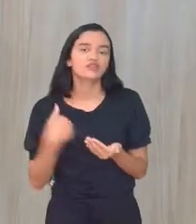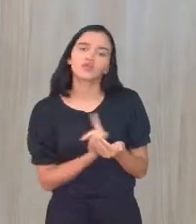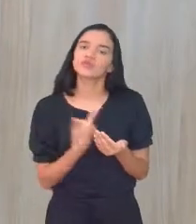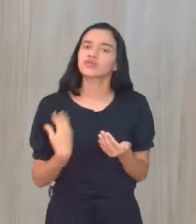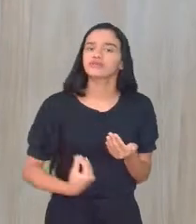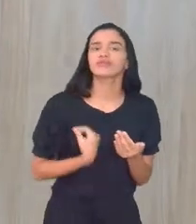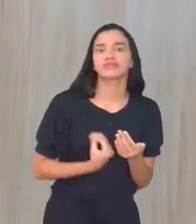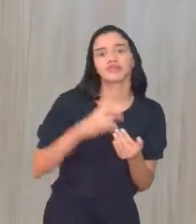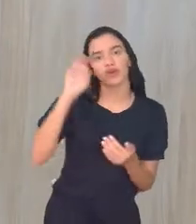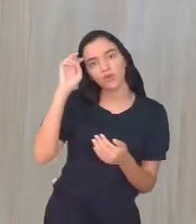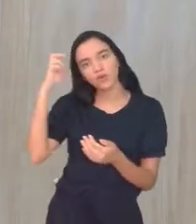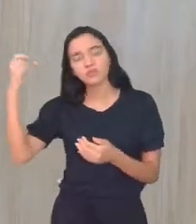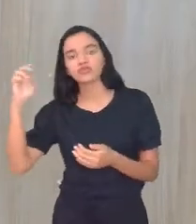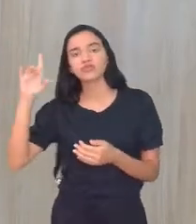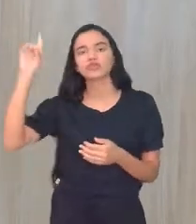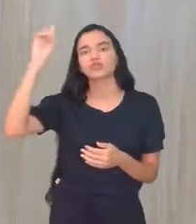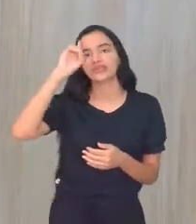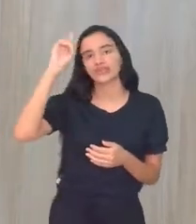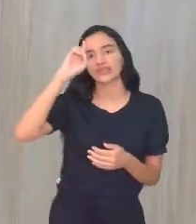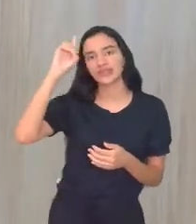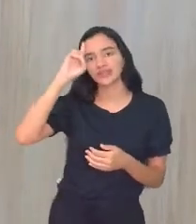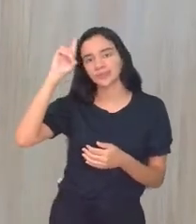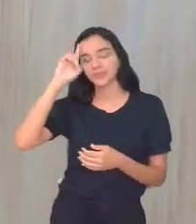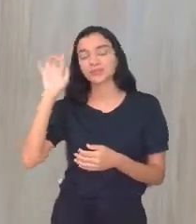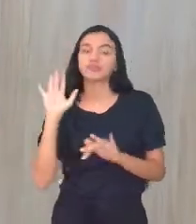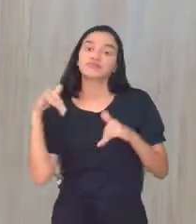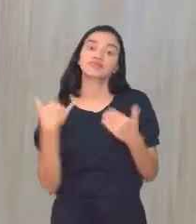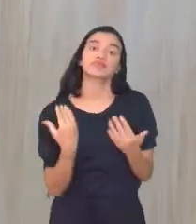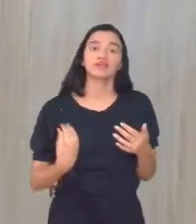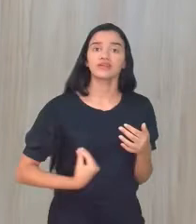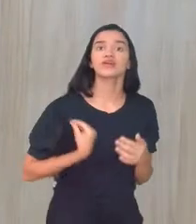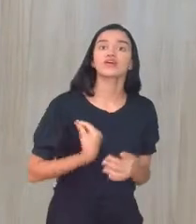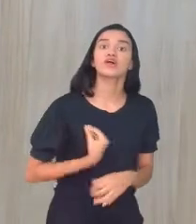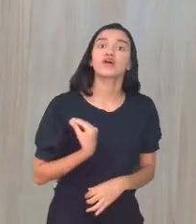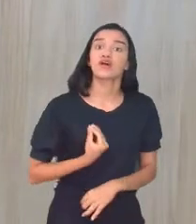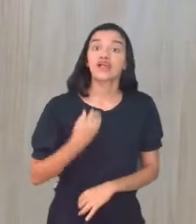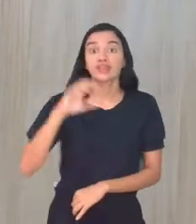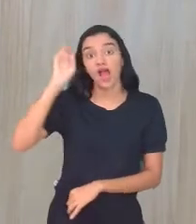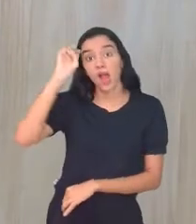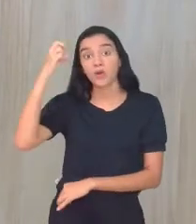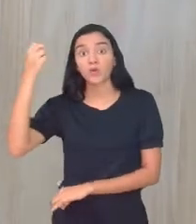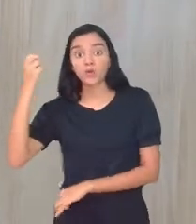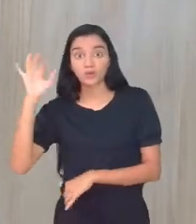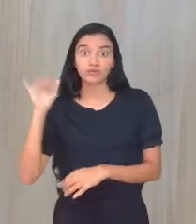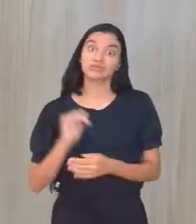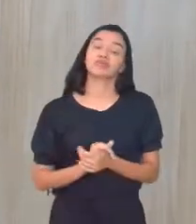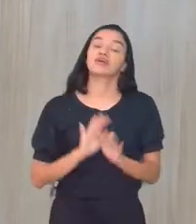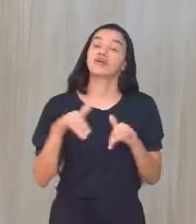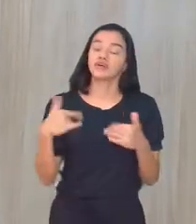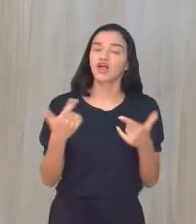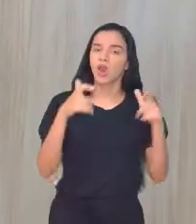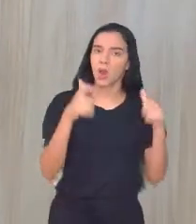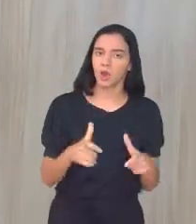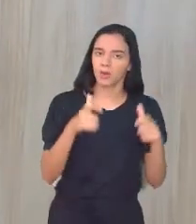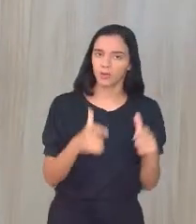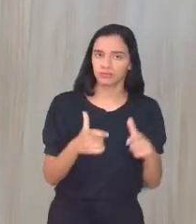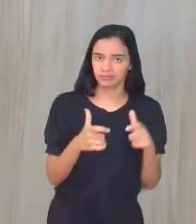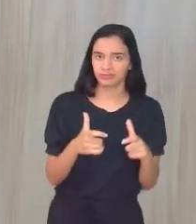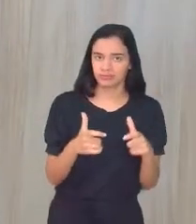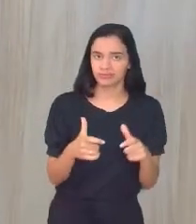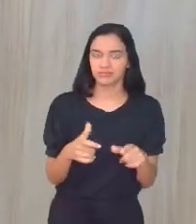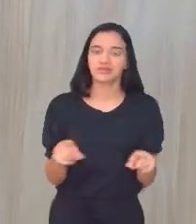vivência cultural, do nosso dia a dia, né, dessa vivência da cultura local